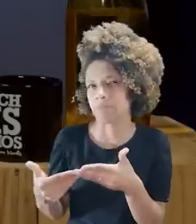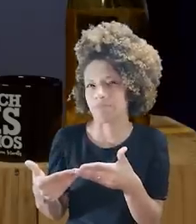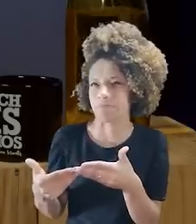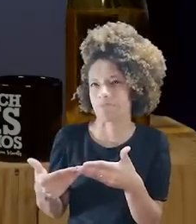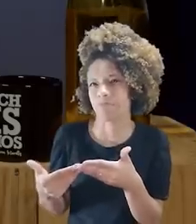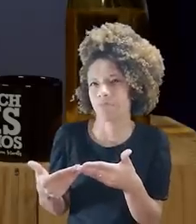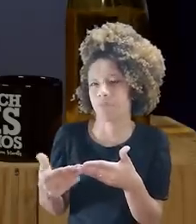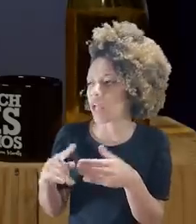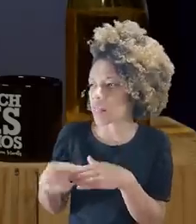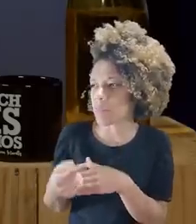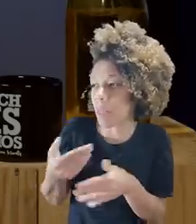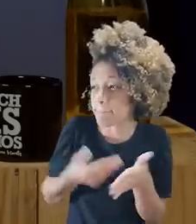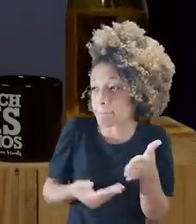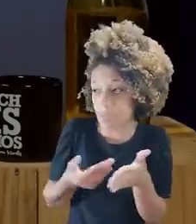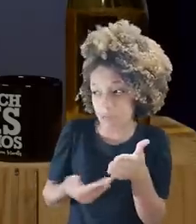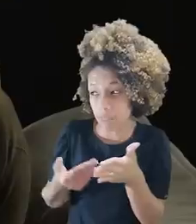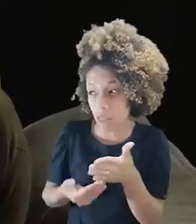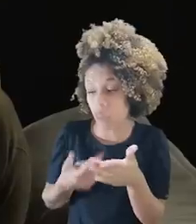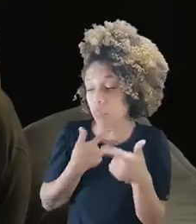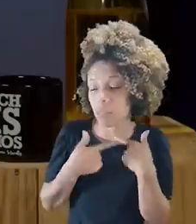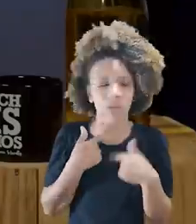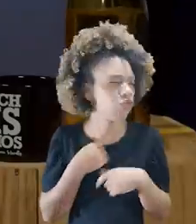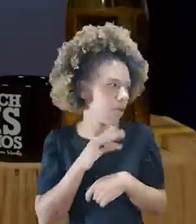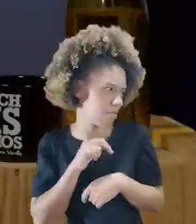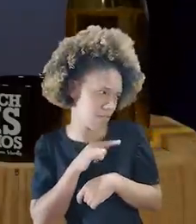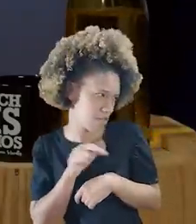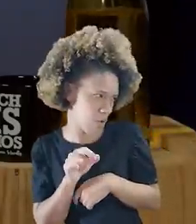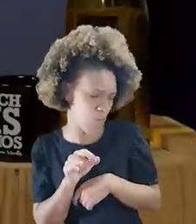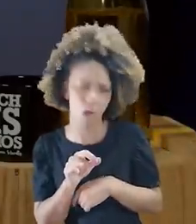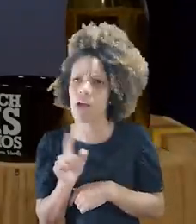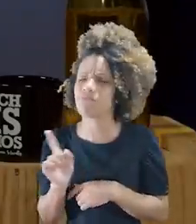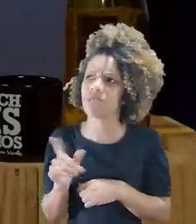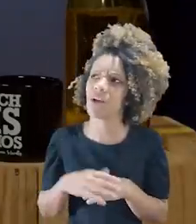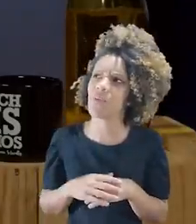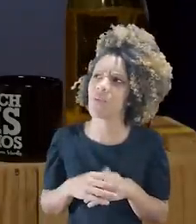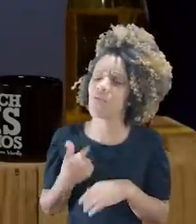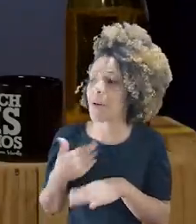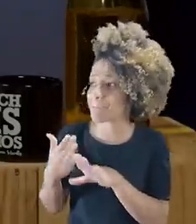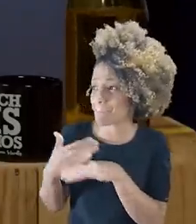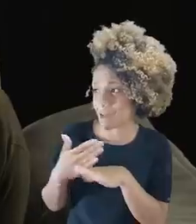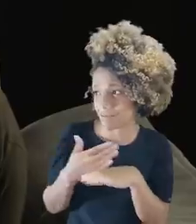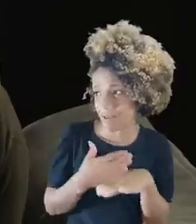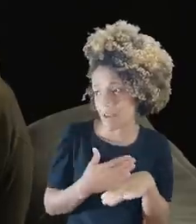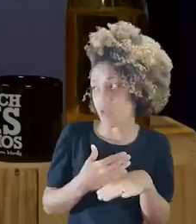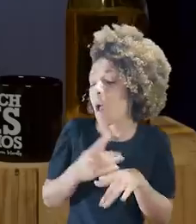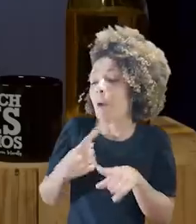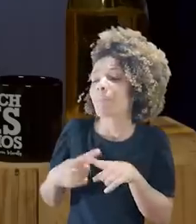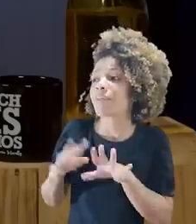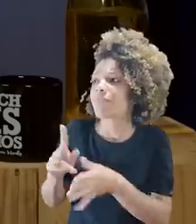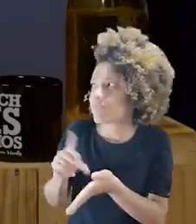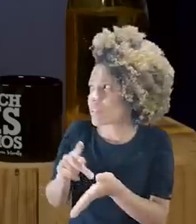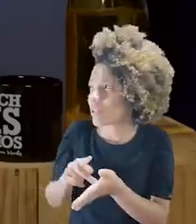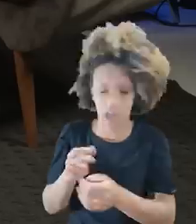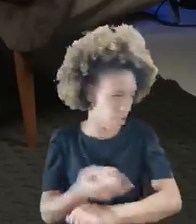eh depois eu fui perdendo tesão Não eu fui eu fui me perdendo Essência na verdade não